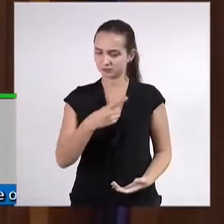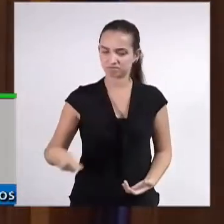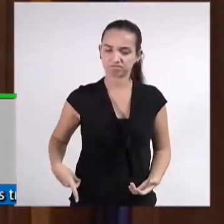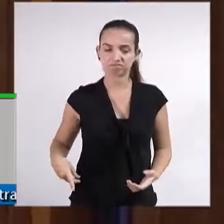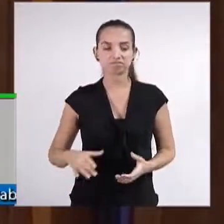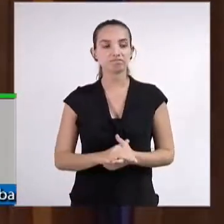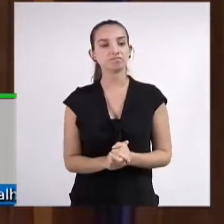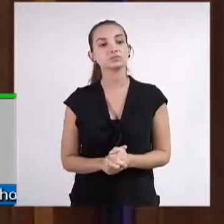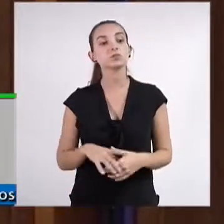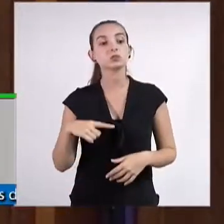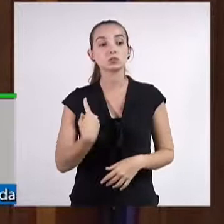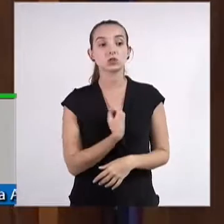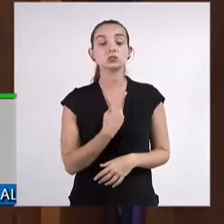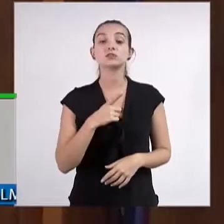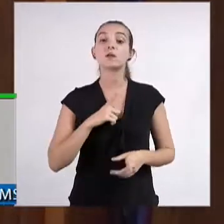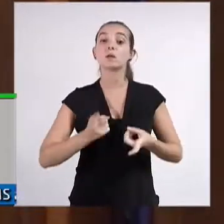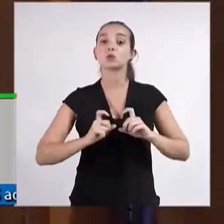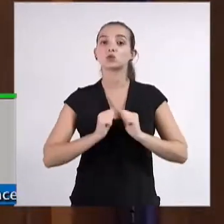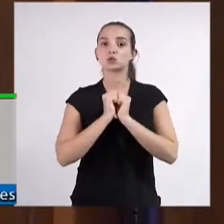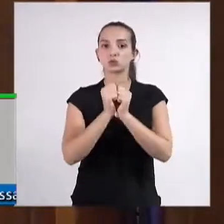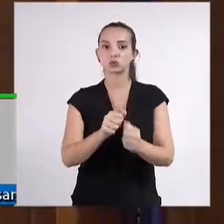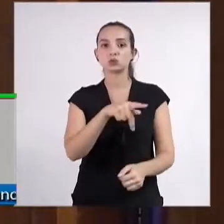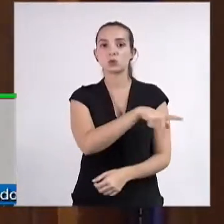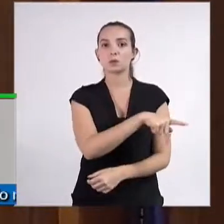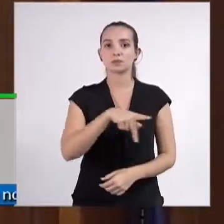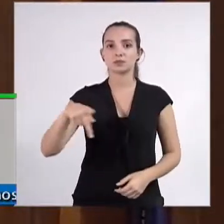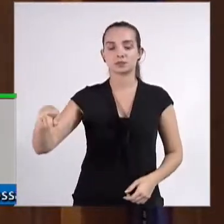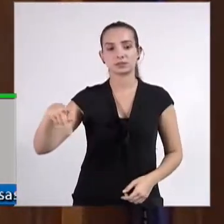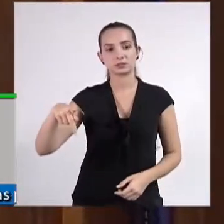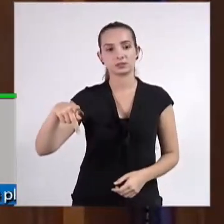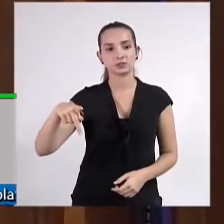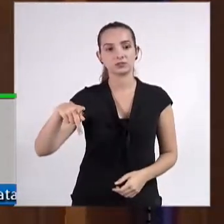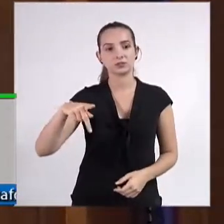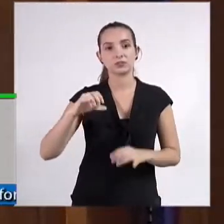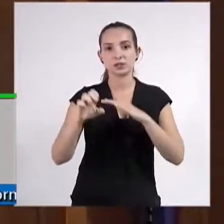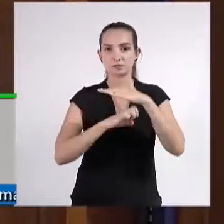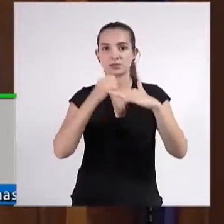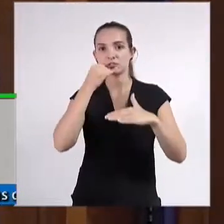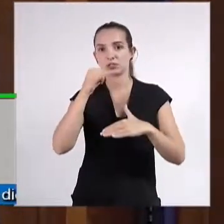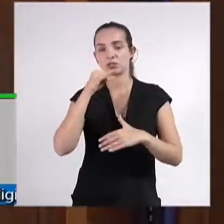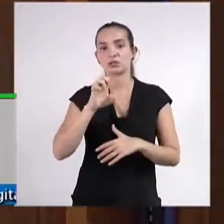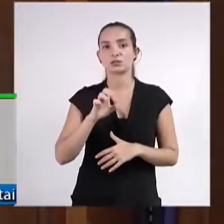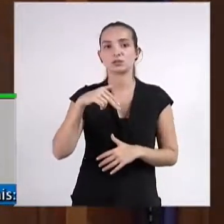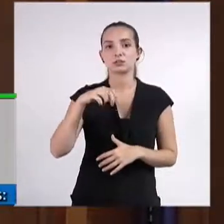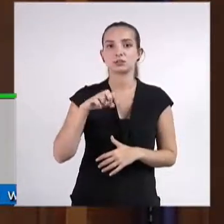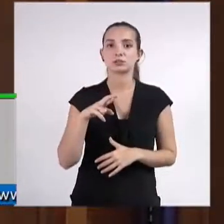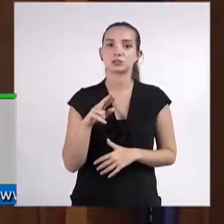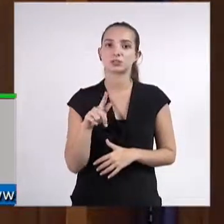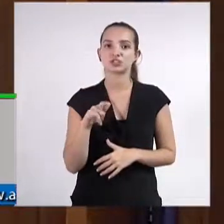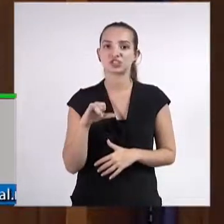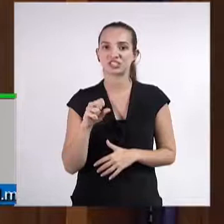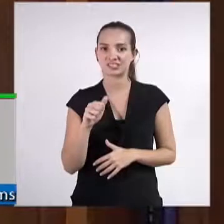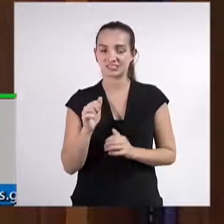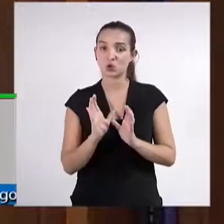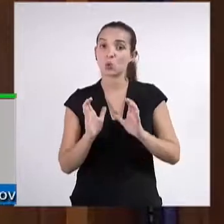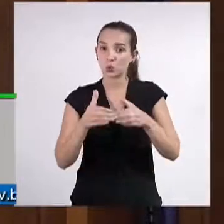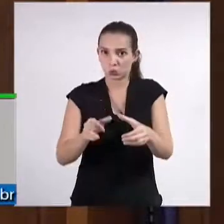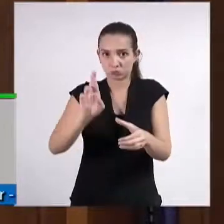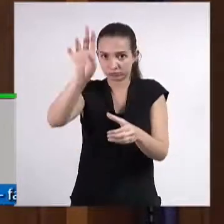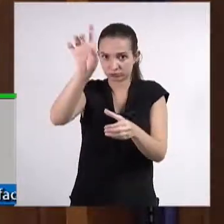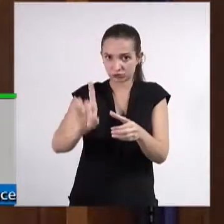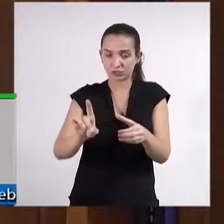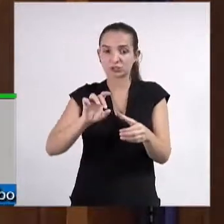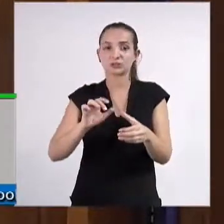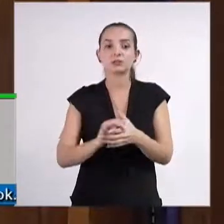Tivemos a reunião com o presidente da Energisa, Marcelo Vinhais, com toda a sua diretoria, com a presença do